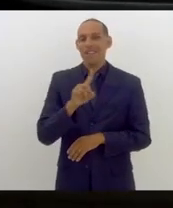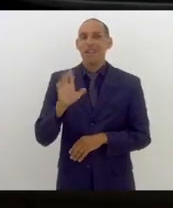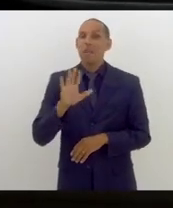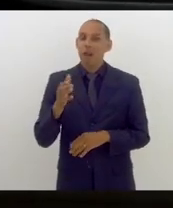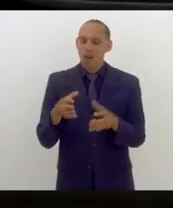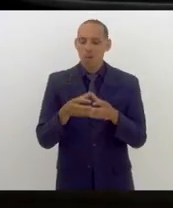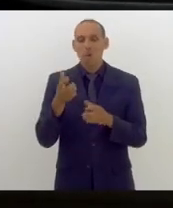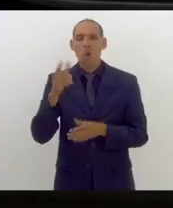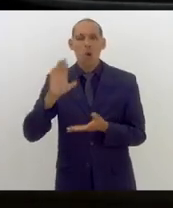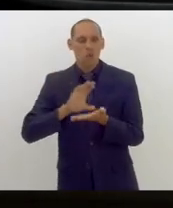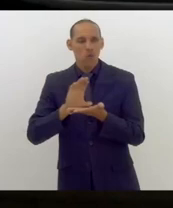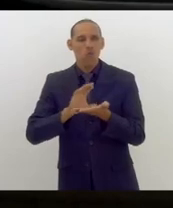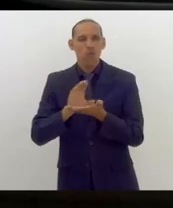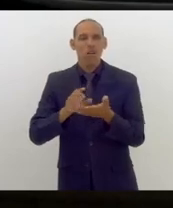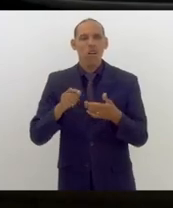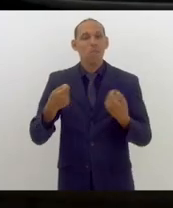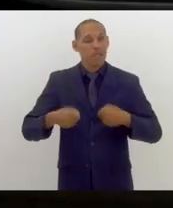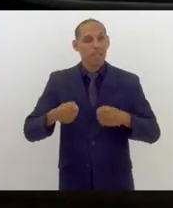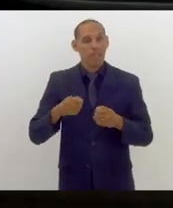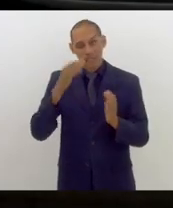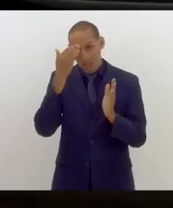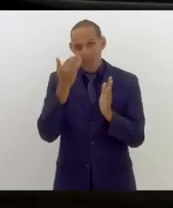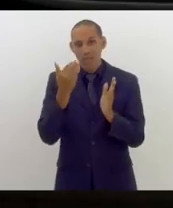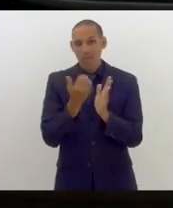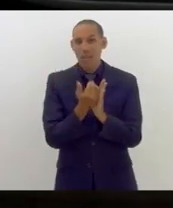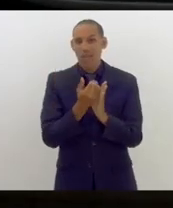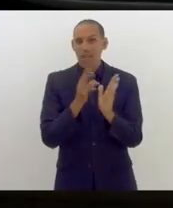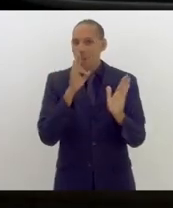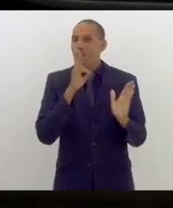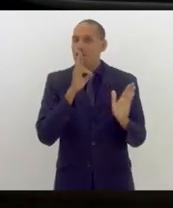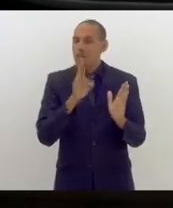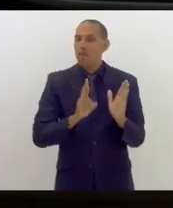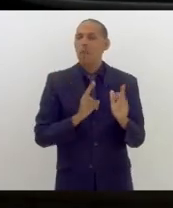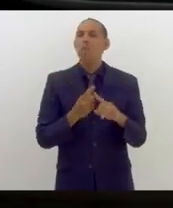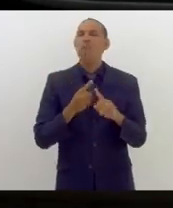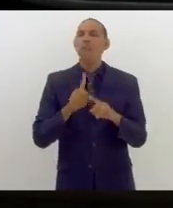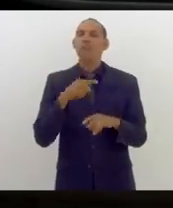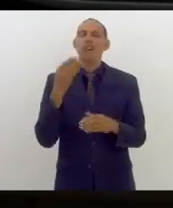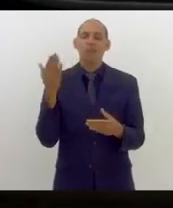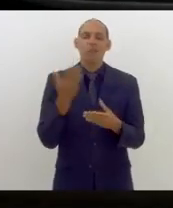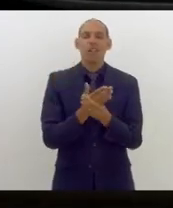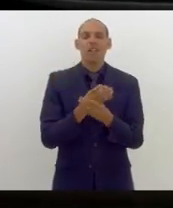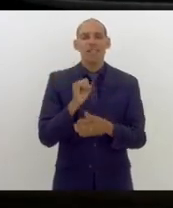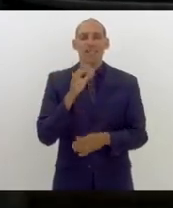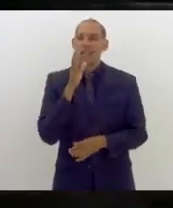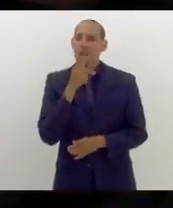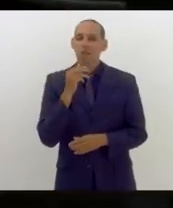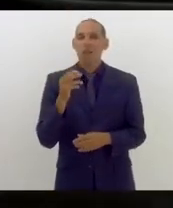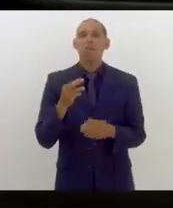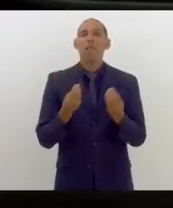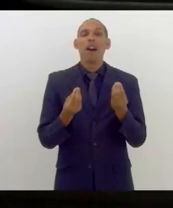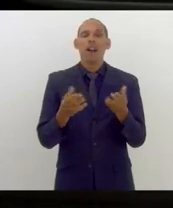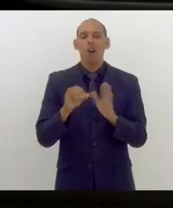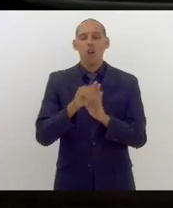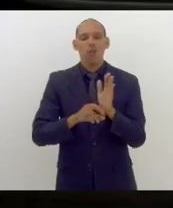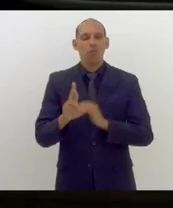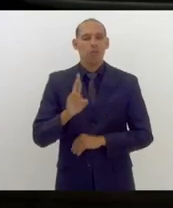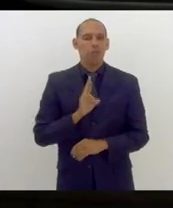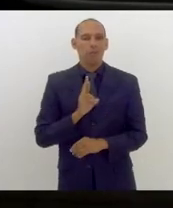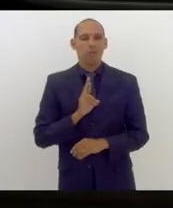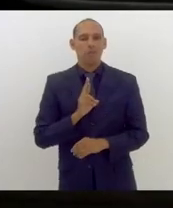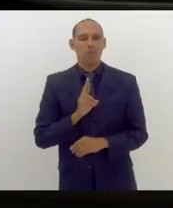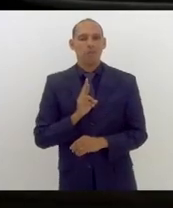grupo que vier do Conselho vai ser obrigado a responder porque se demorar a gente já tá com uma ação em pé a trollação tem a resposta do Ofício entendeu então